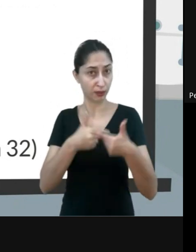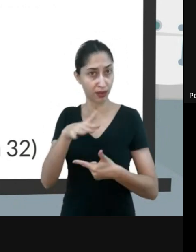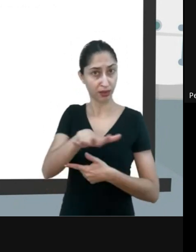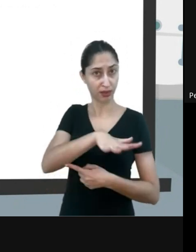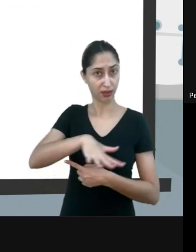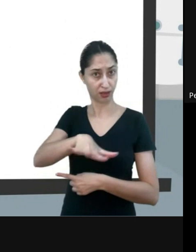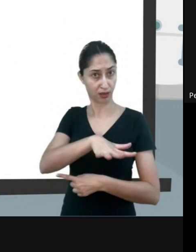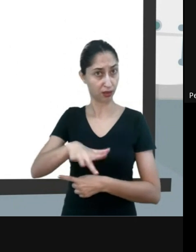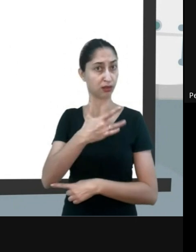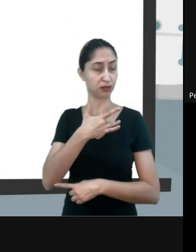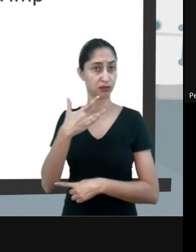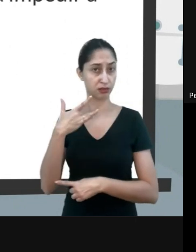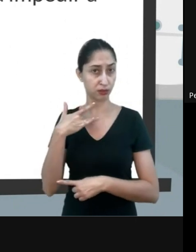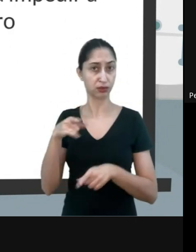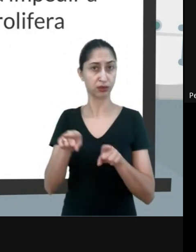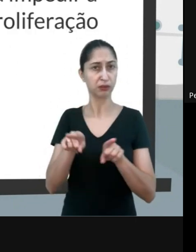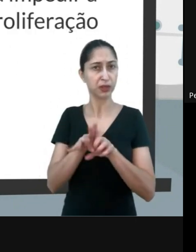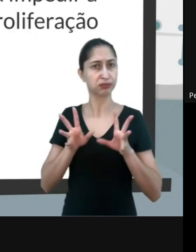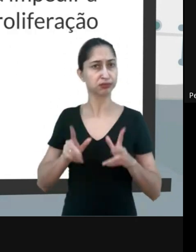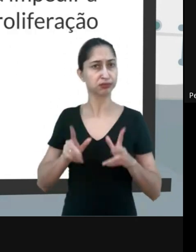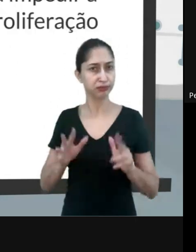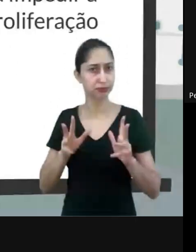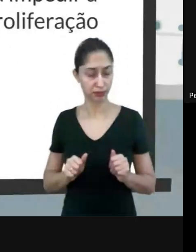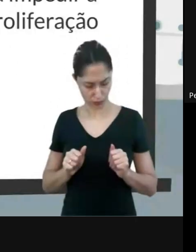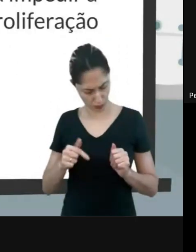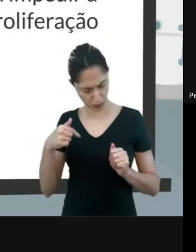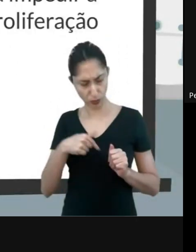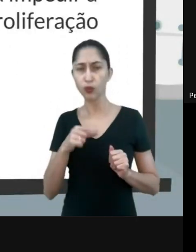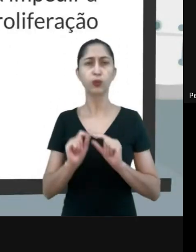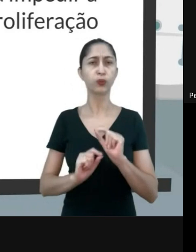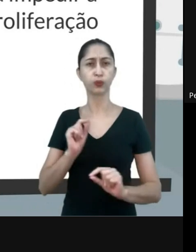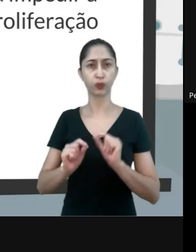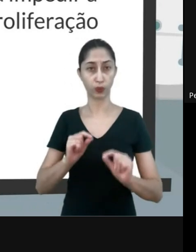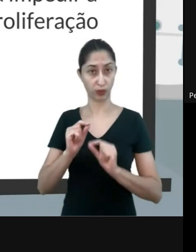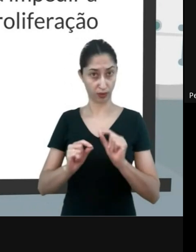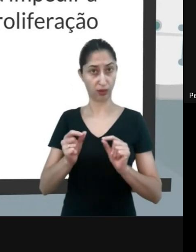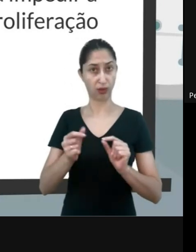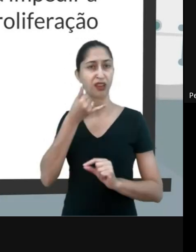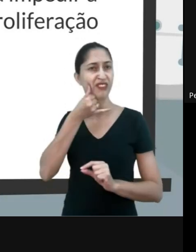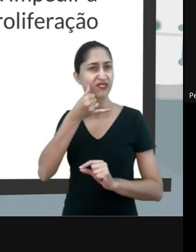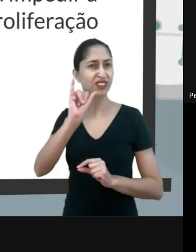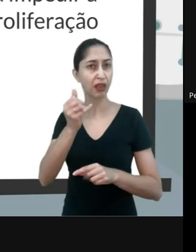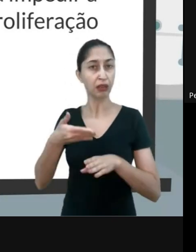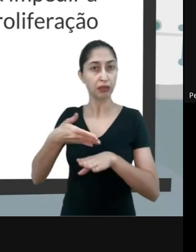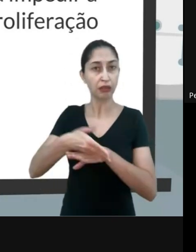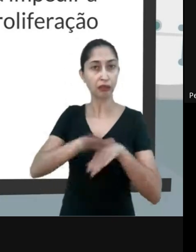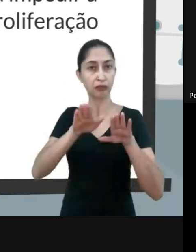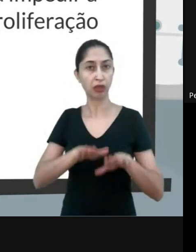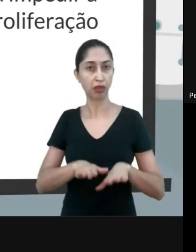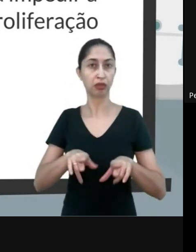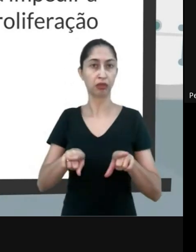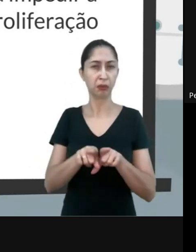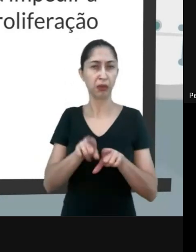Serviços de Saúde. Asepsia. Asepsia são procedimentos feitos para impedir a entrada, permanência